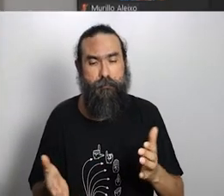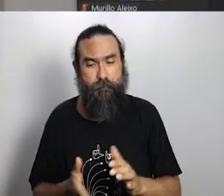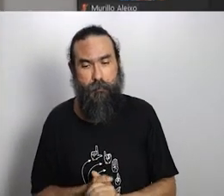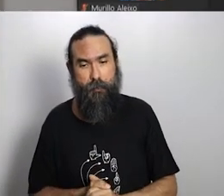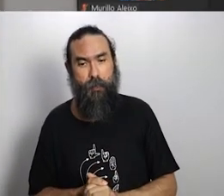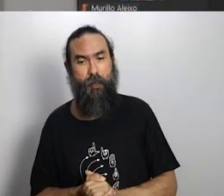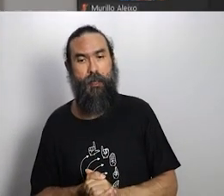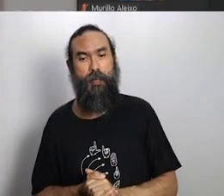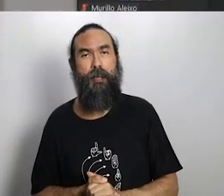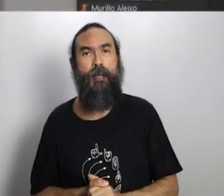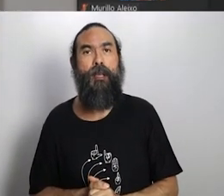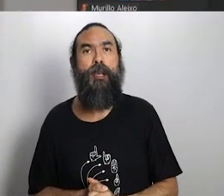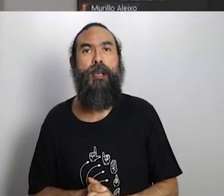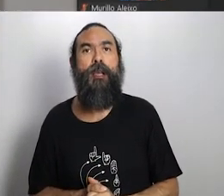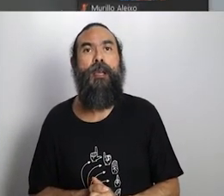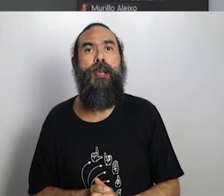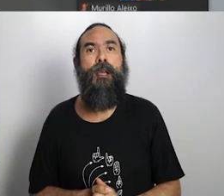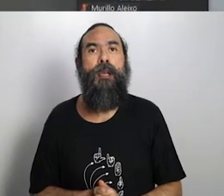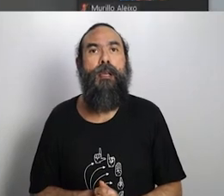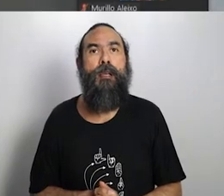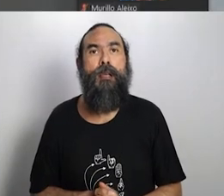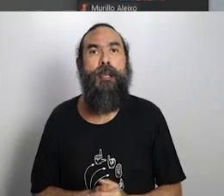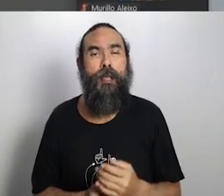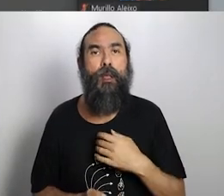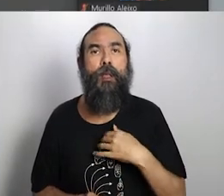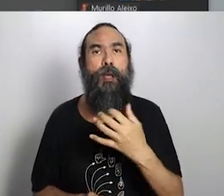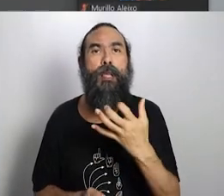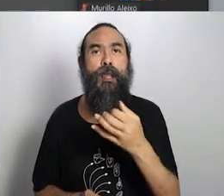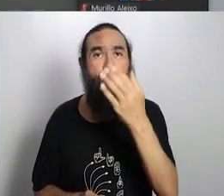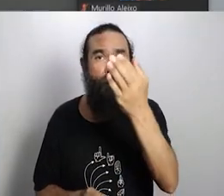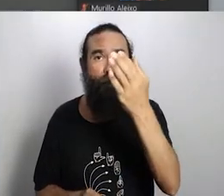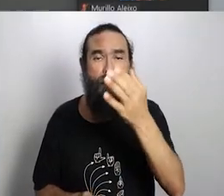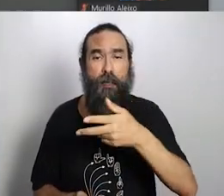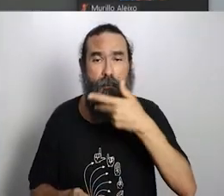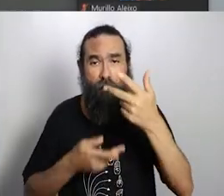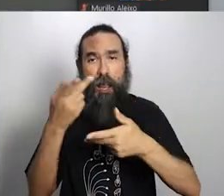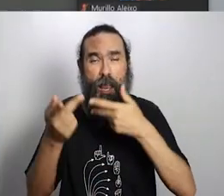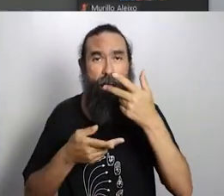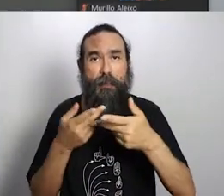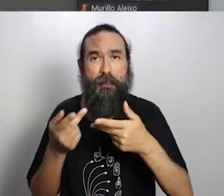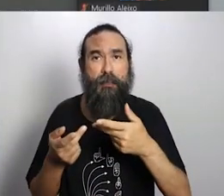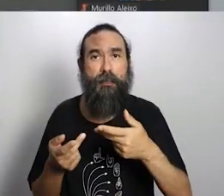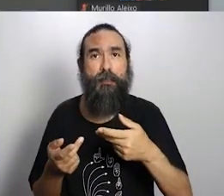Beto está ouvindo, não? Beto está ouvindo?